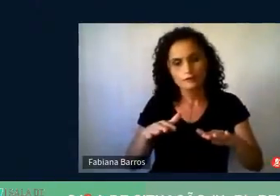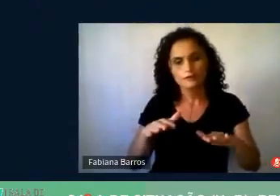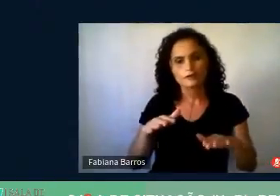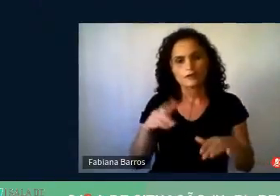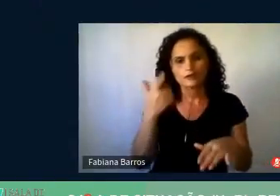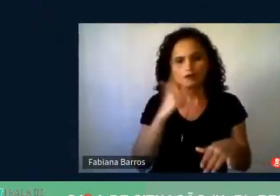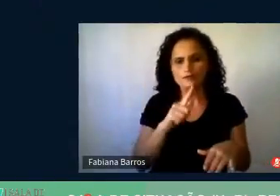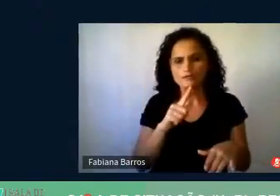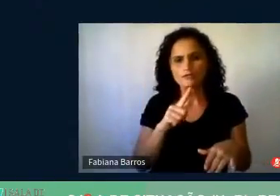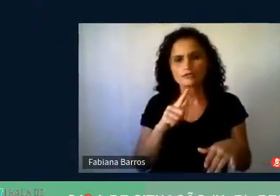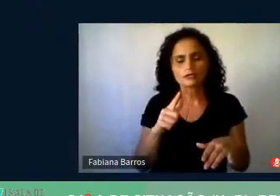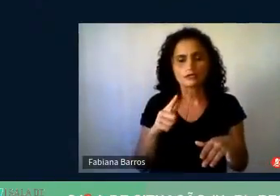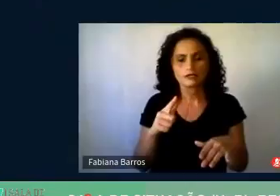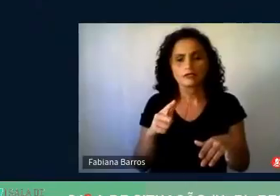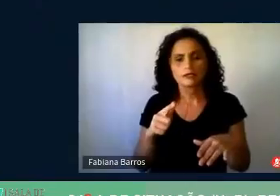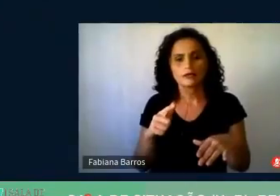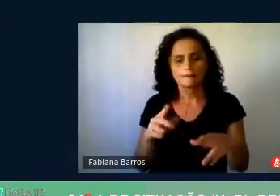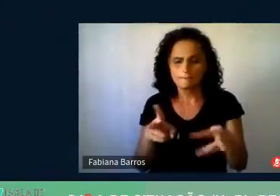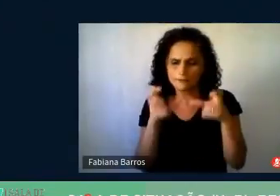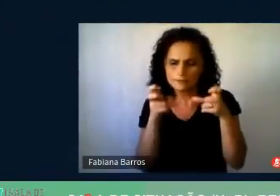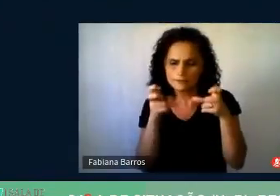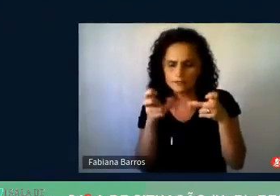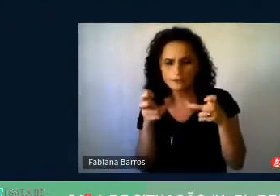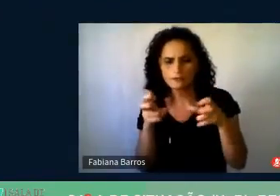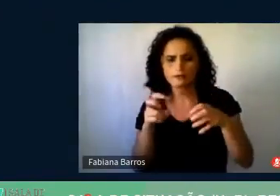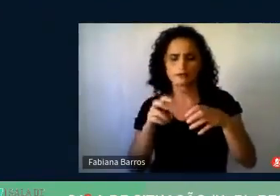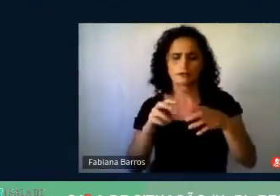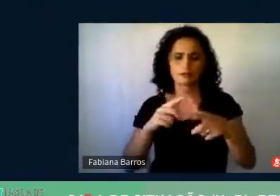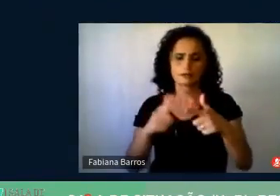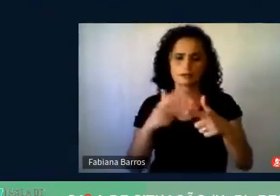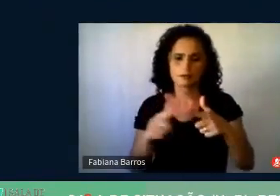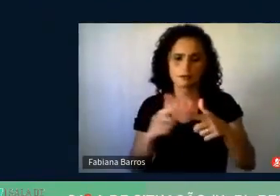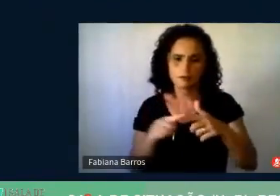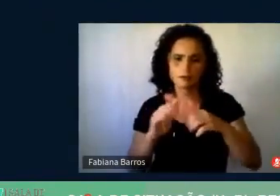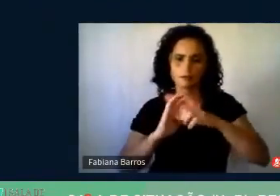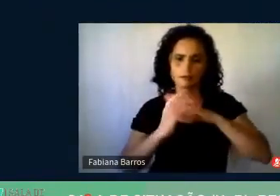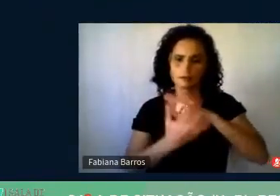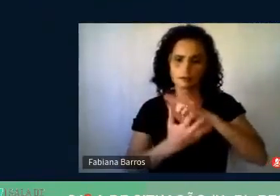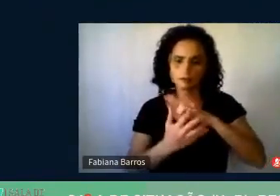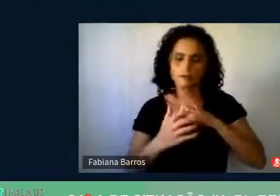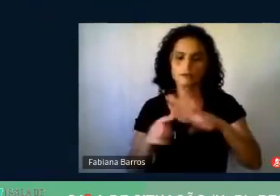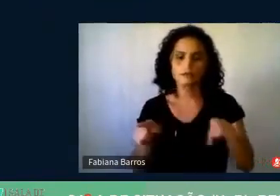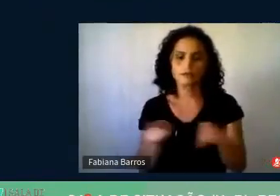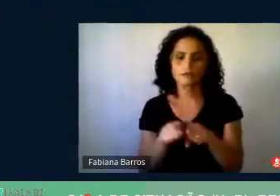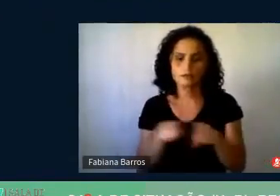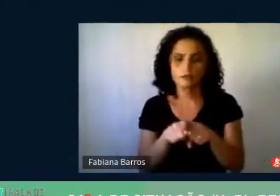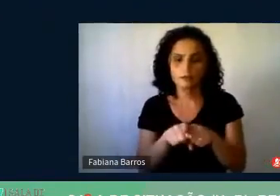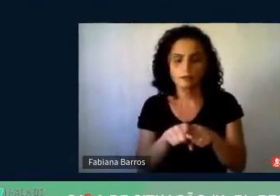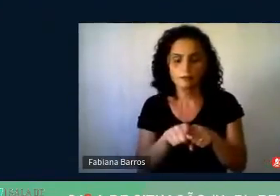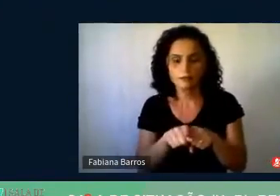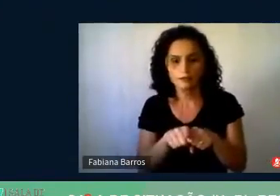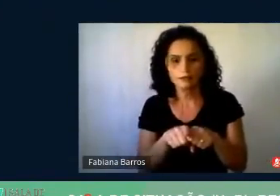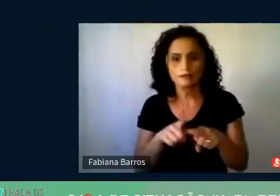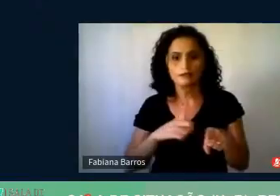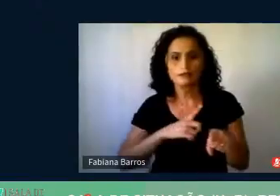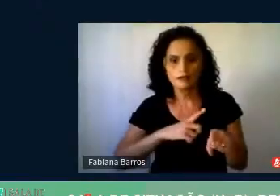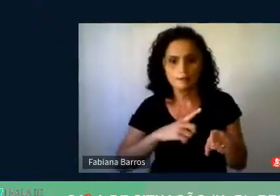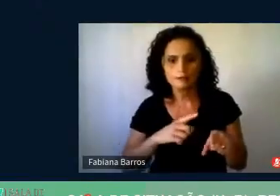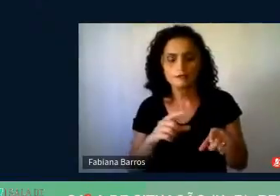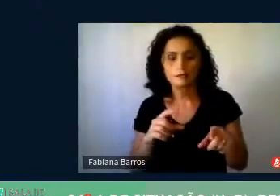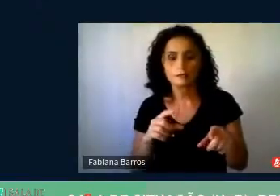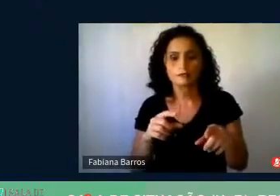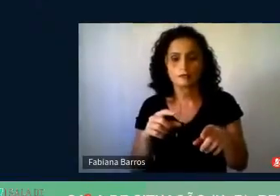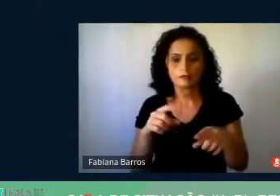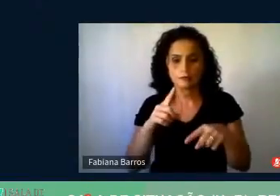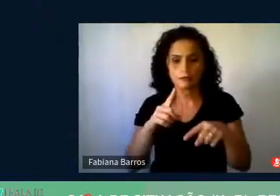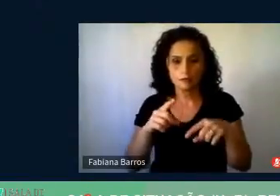e monitorar os contatos deles. Então, a OMS desenvolveu, na época do Ebola, essa ferramenta chamada GoData, que justamente